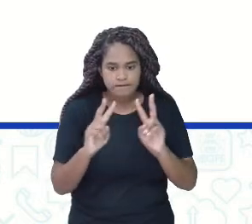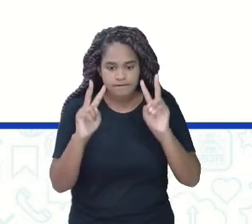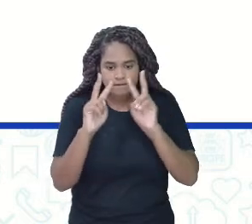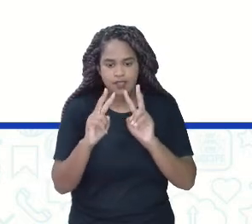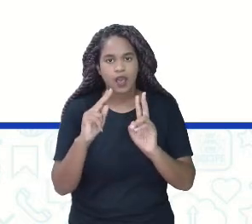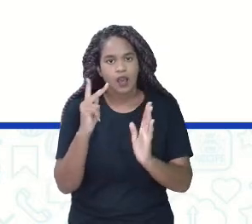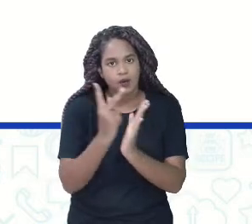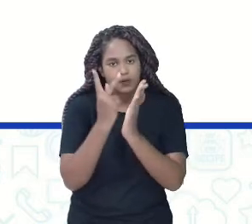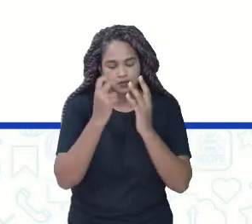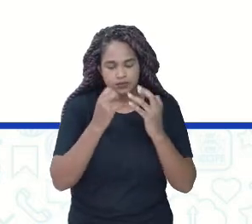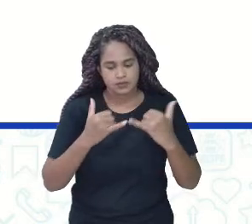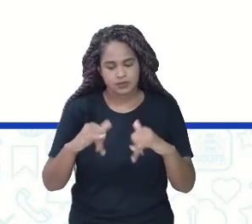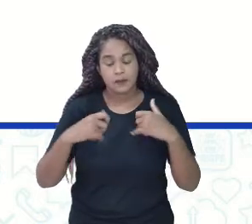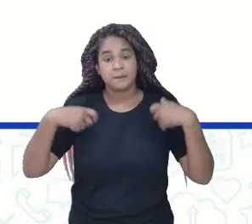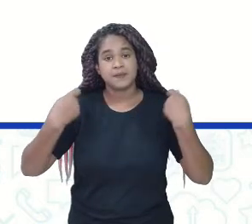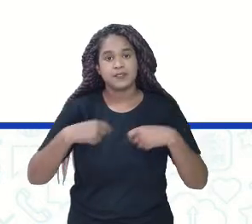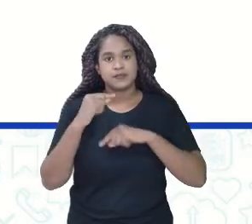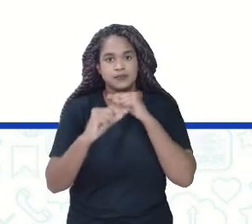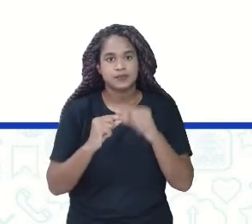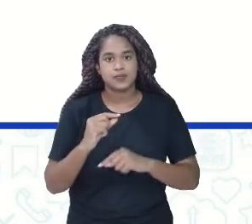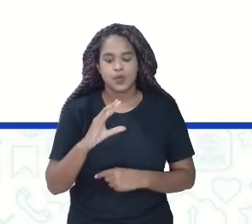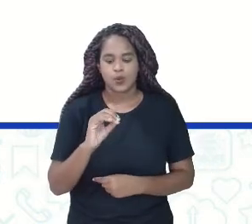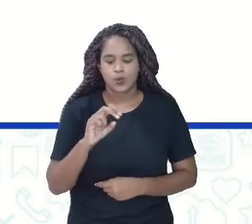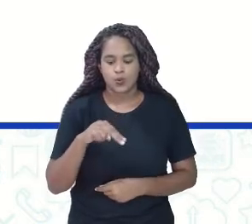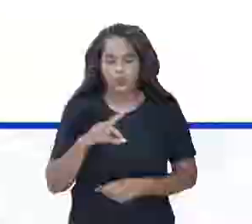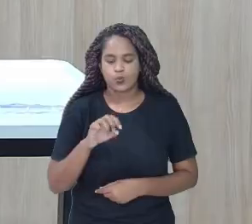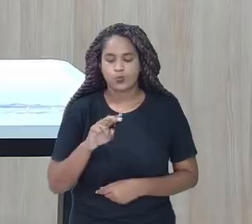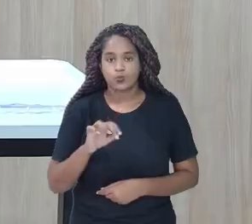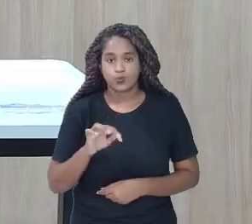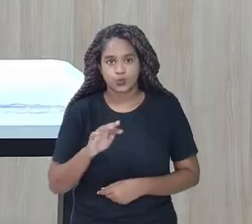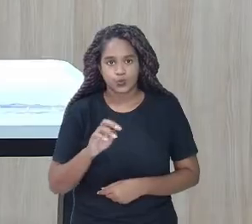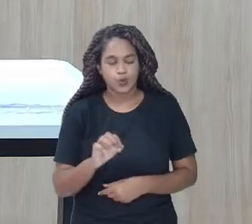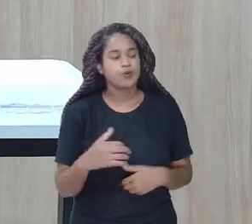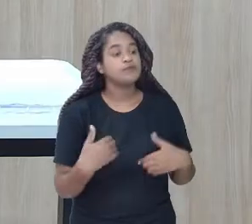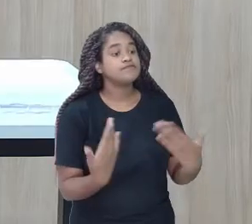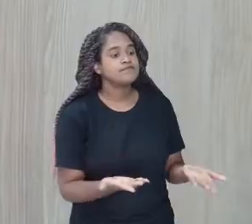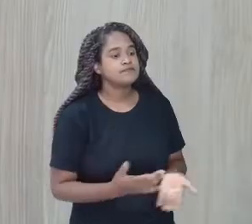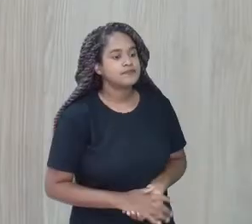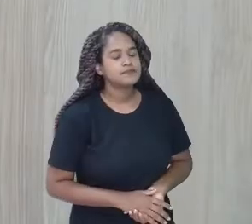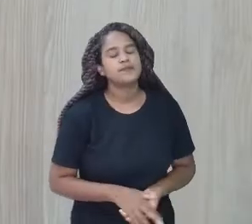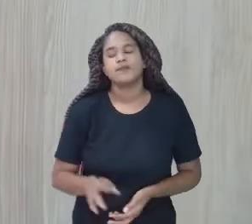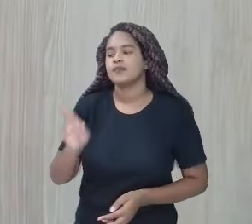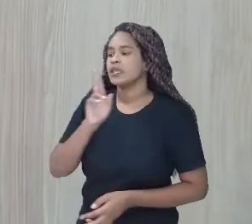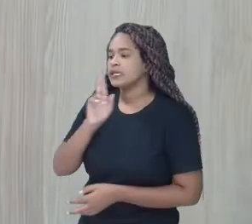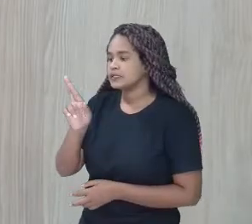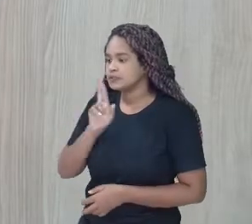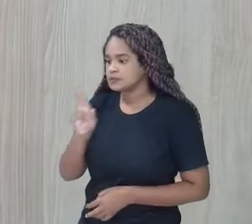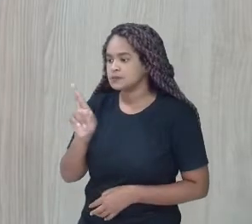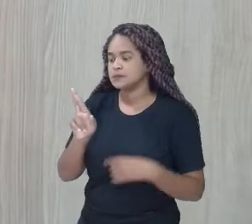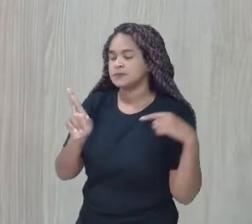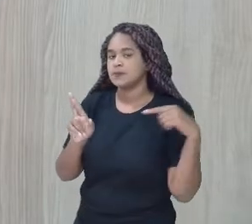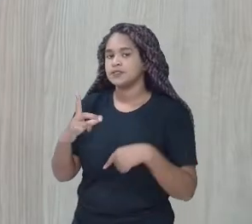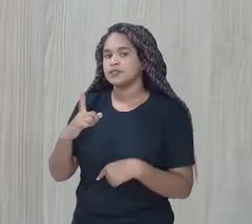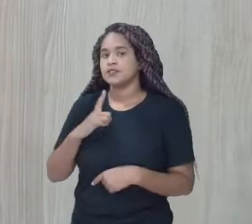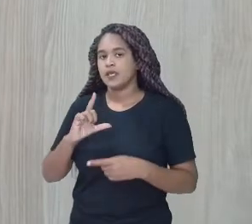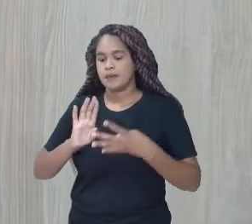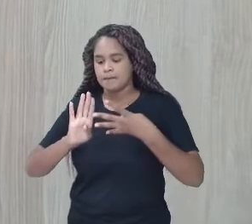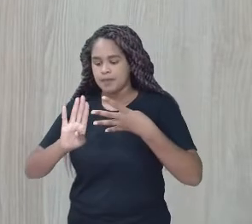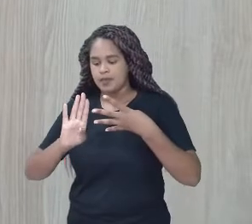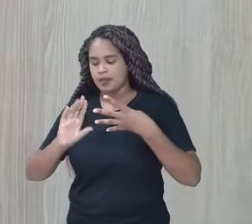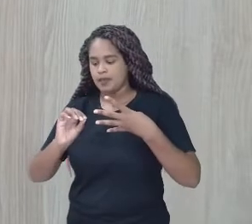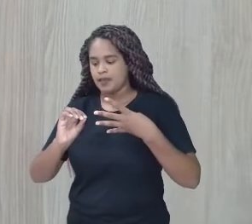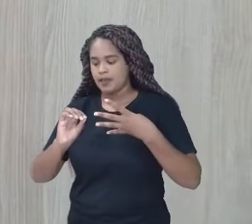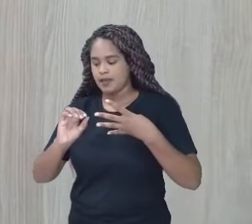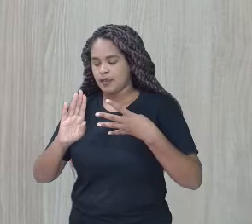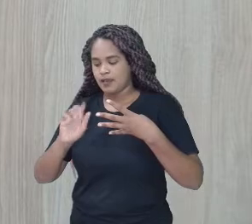é necessário um condutor elétrico. E aí, professora Isabel? Nas respostas aqui, Cláudio, nós temos letra B. Caroline colocou